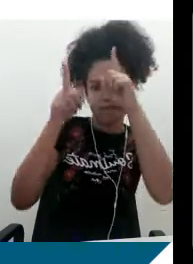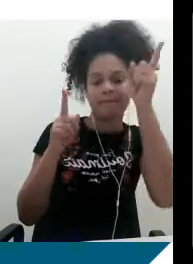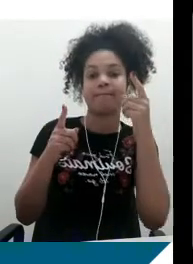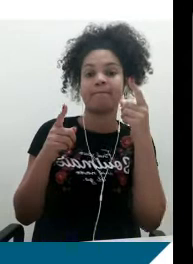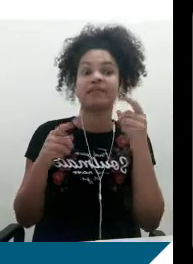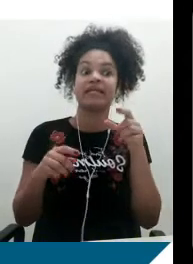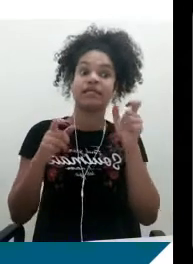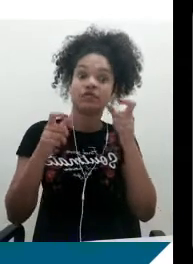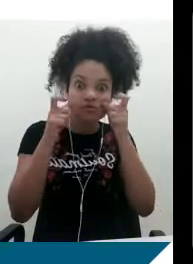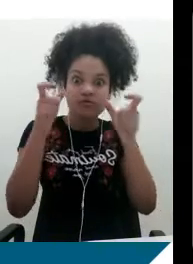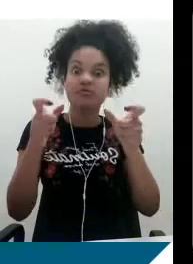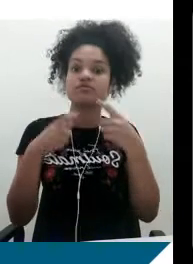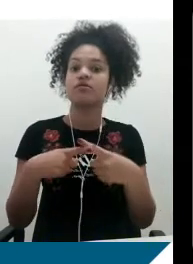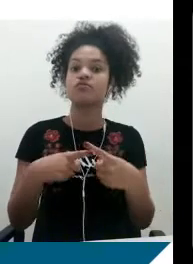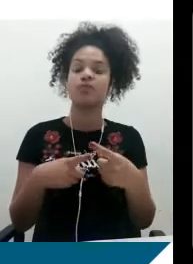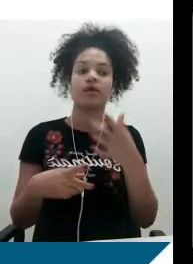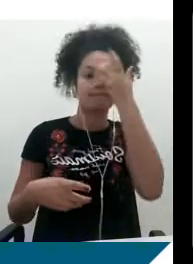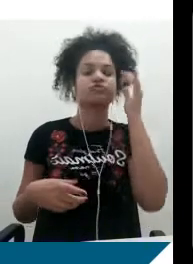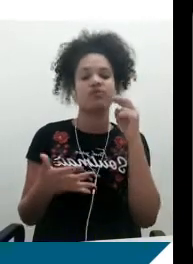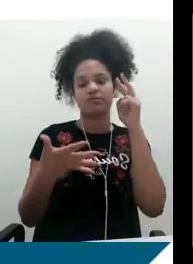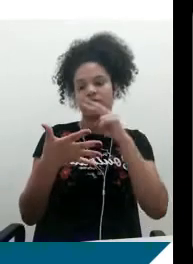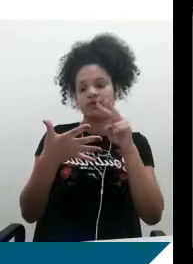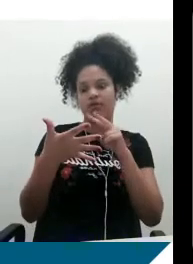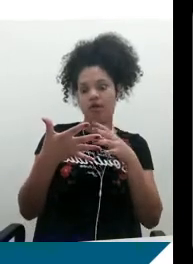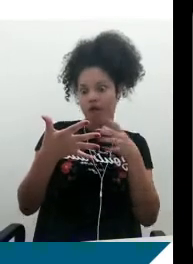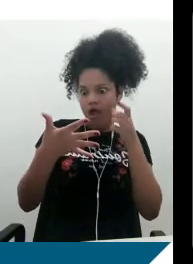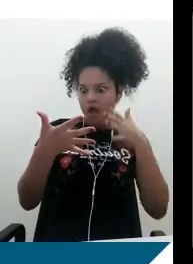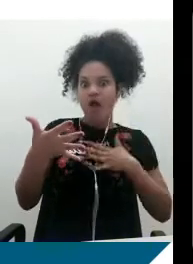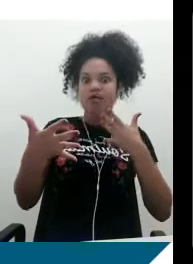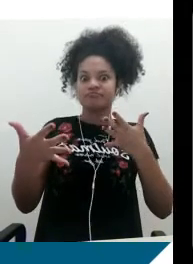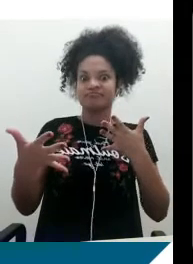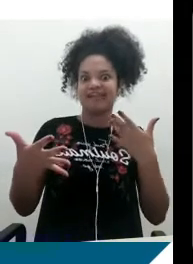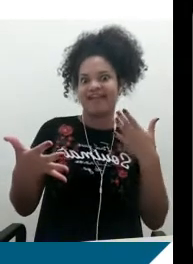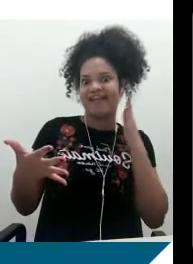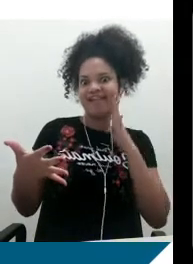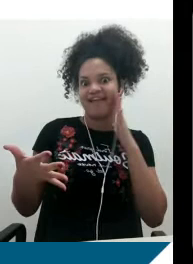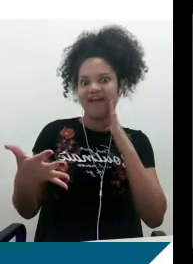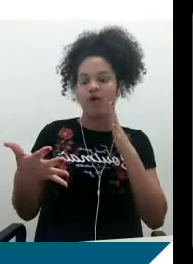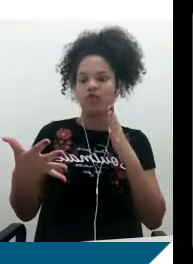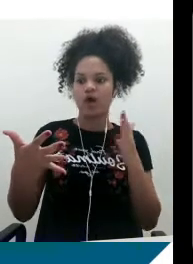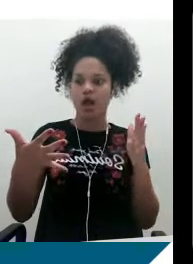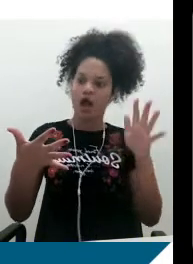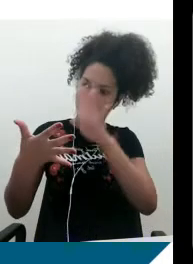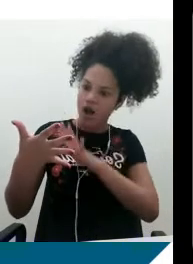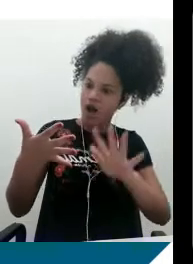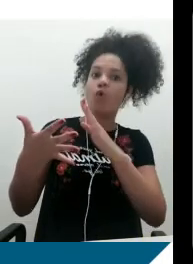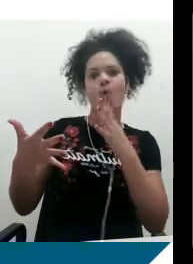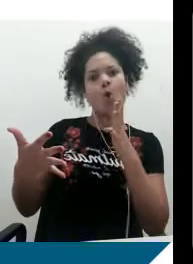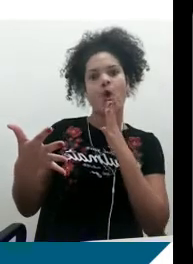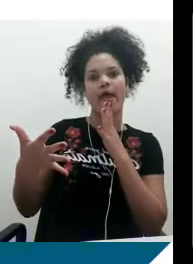do leitor porque quando menos se espera, o leitor fica diante de cenários que